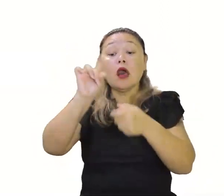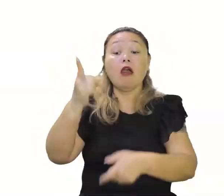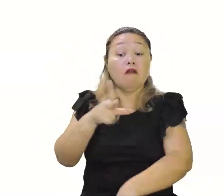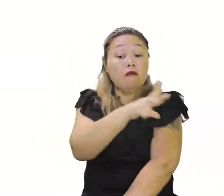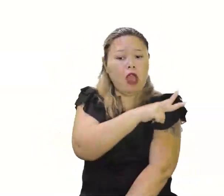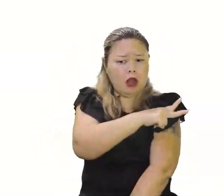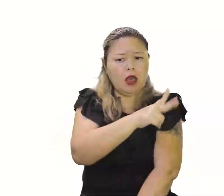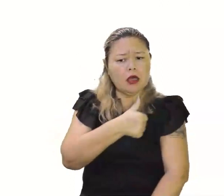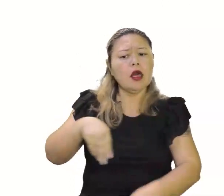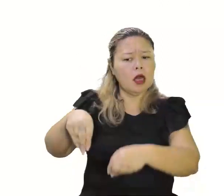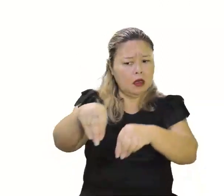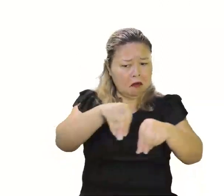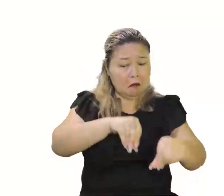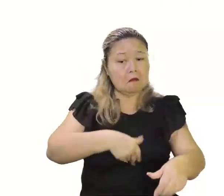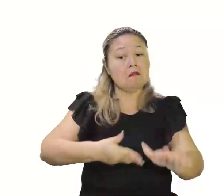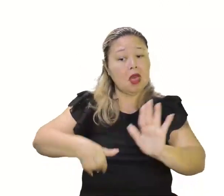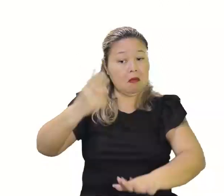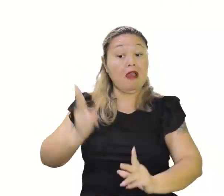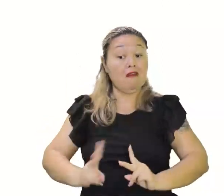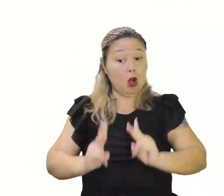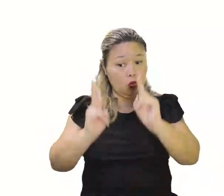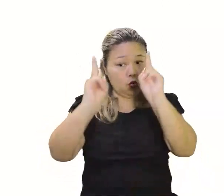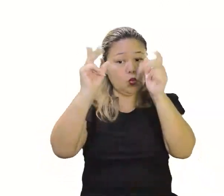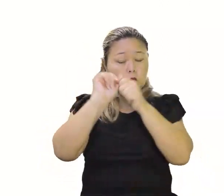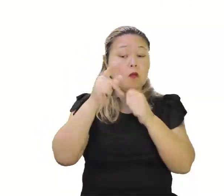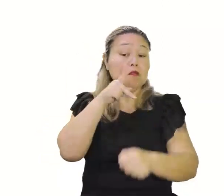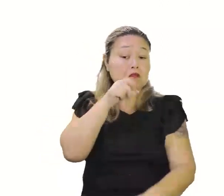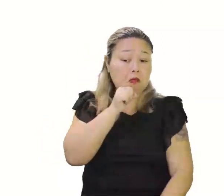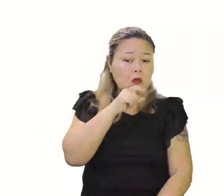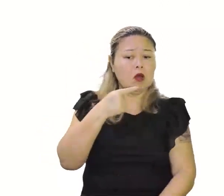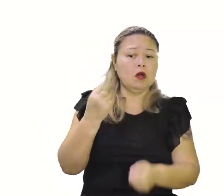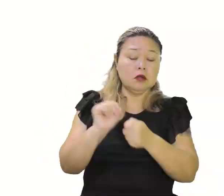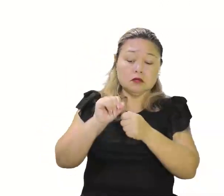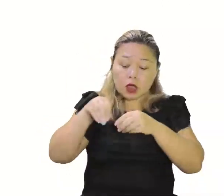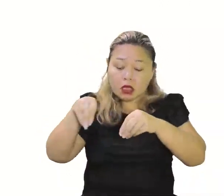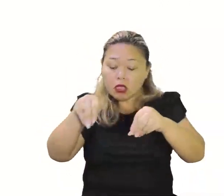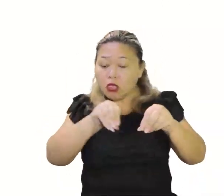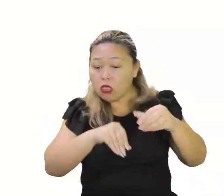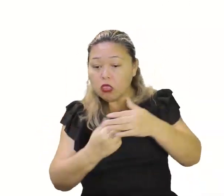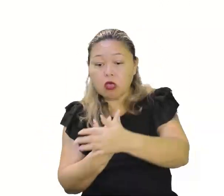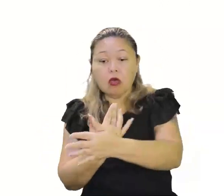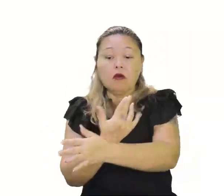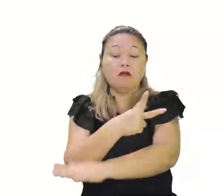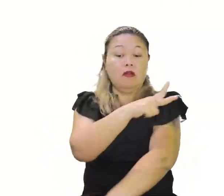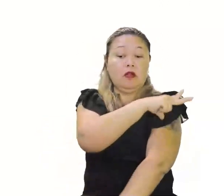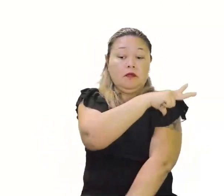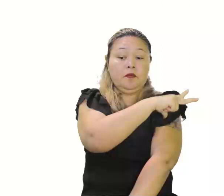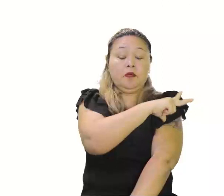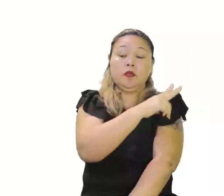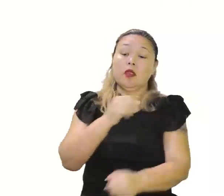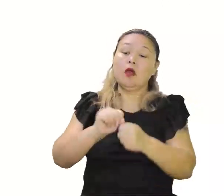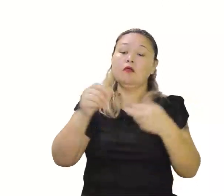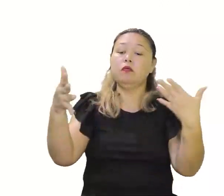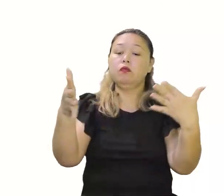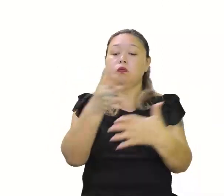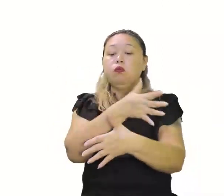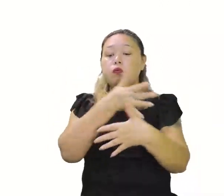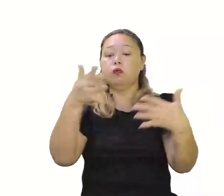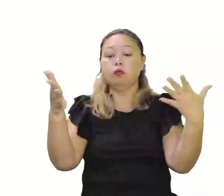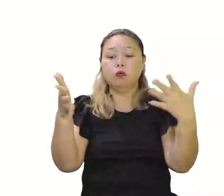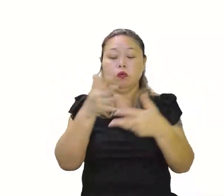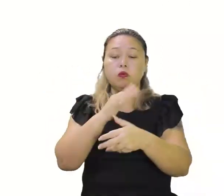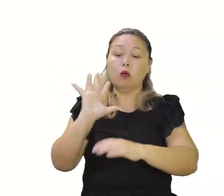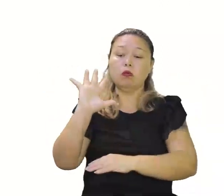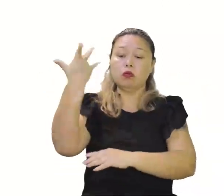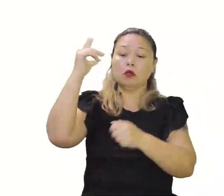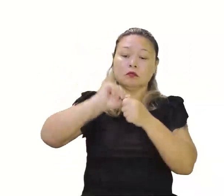mais valorizada do que em Porto Velho, né? Por que será? Será que é o solo mais fértil? Mas Vilhena, o clima é mais agradável, né? Acho que a cultura